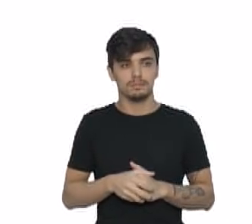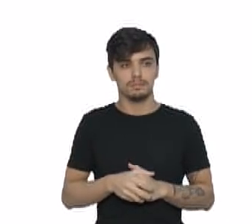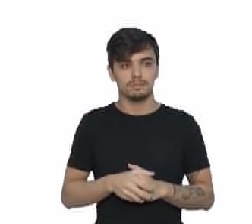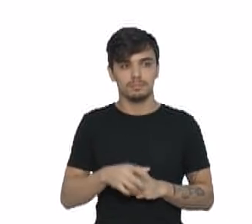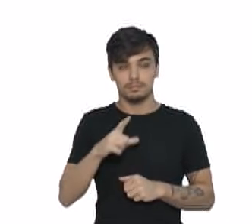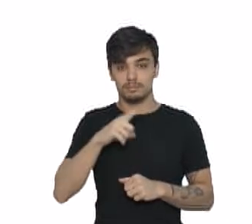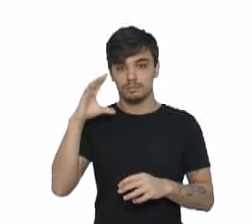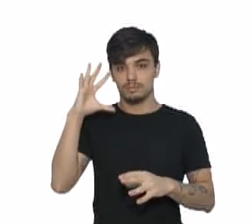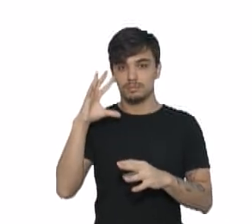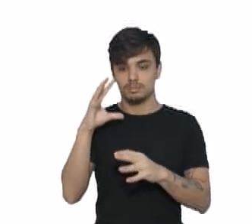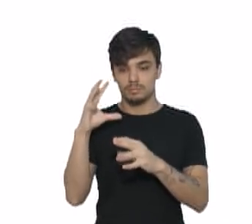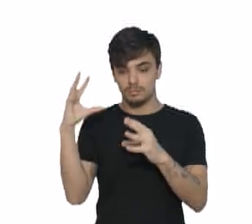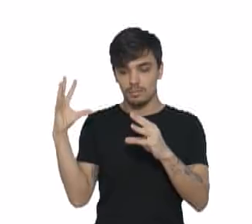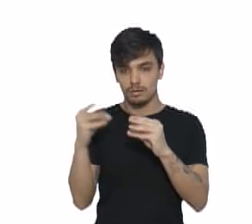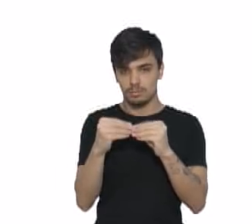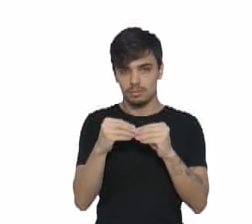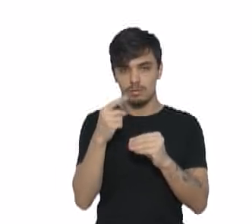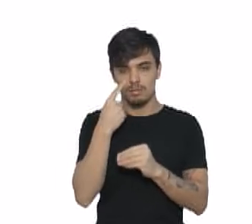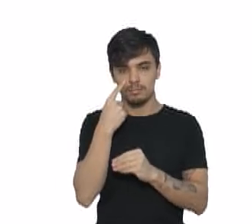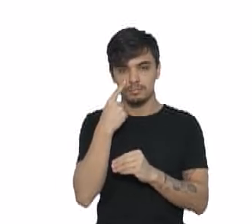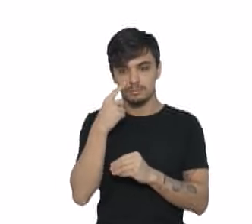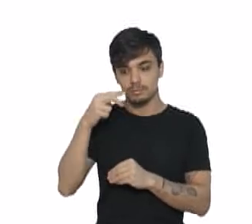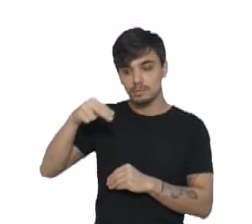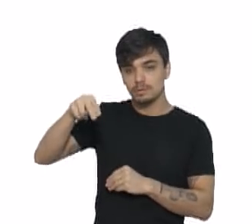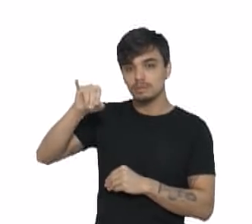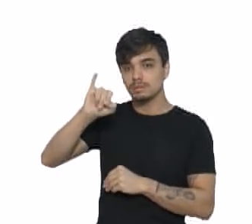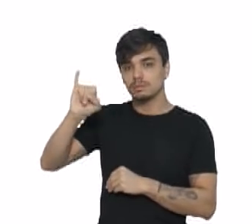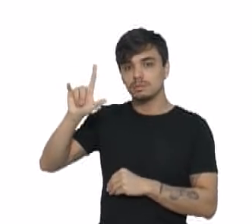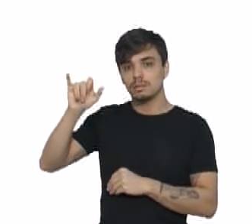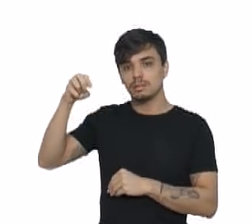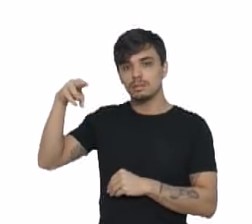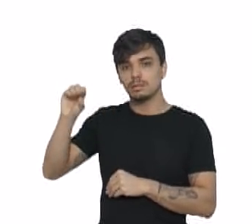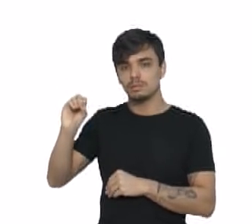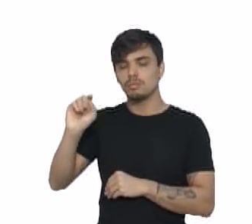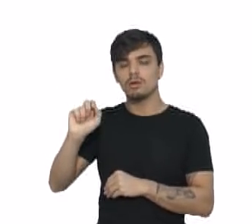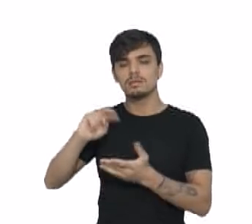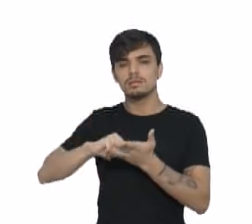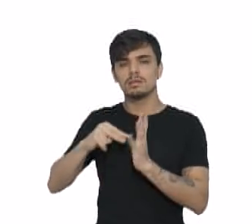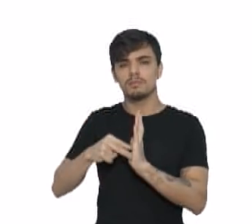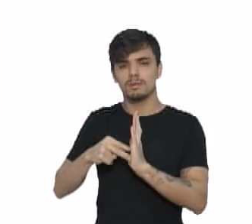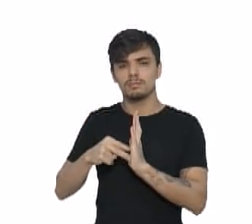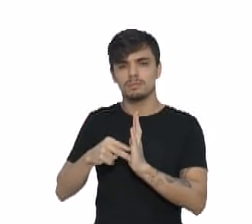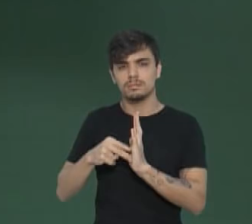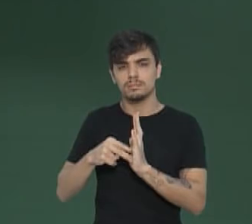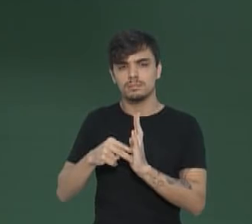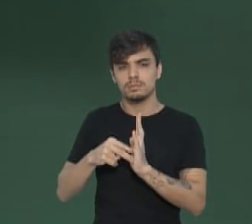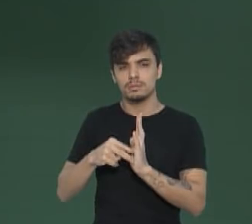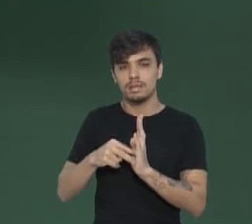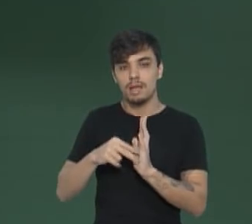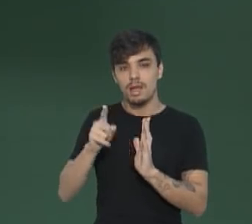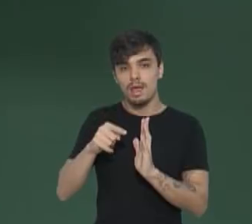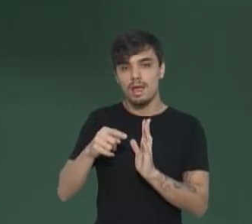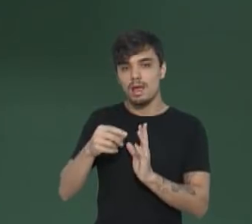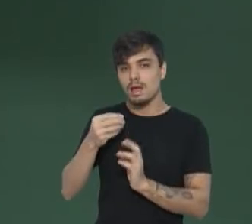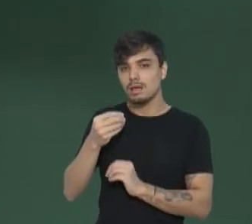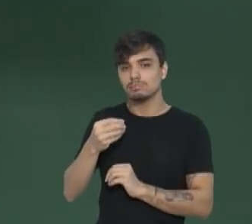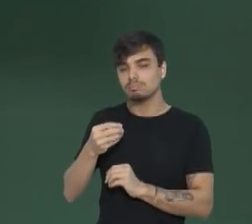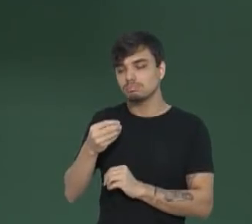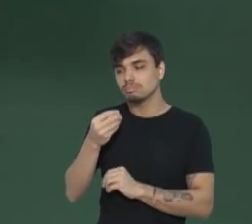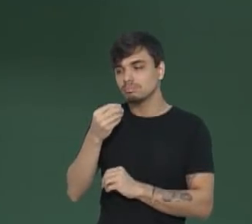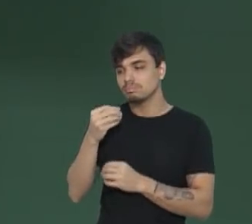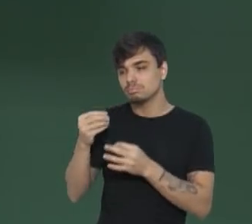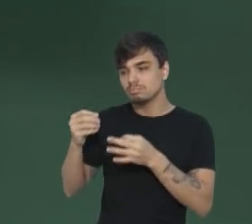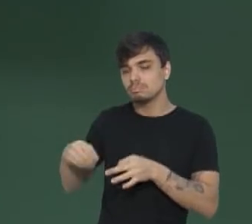resumo da aula de hoje, o niilismo ativo. Né? O que era o niilismo ativo? Né? O niilismo é a negação da